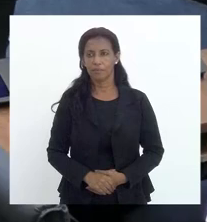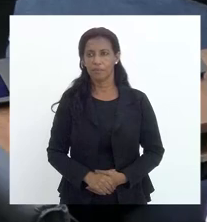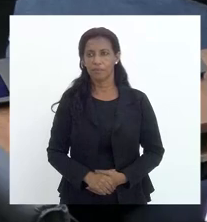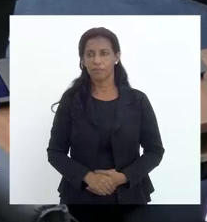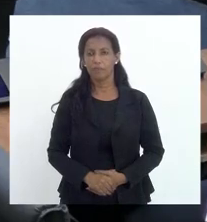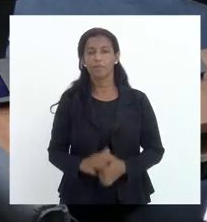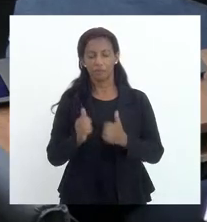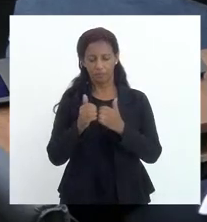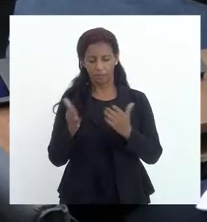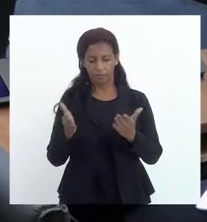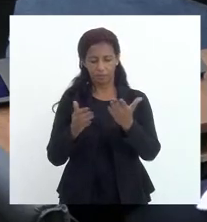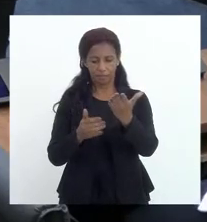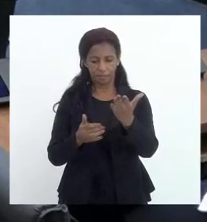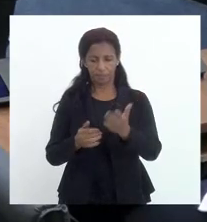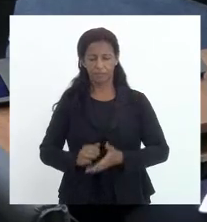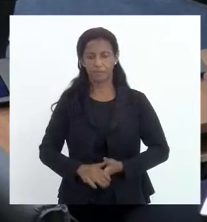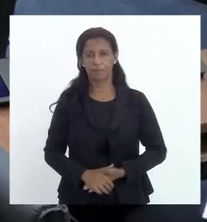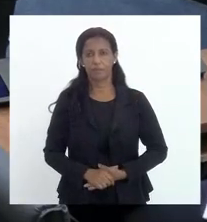Peraí. Está aberto, por favor.